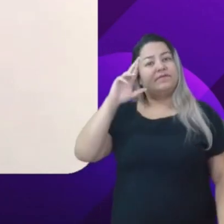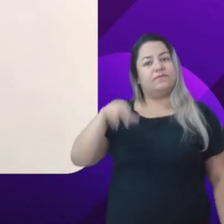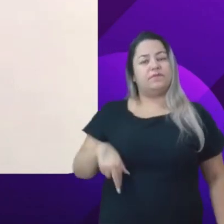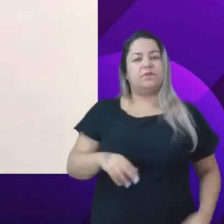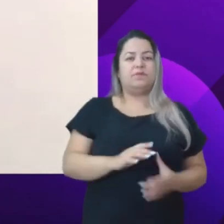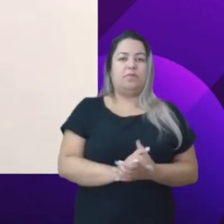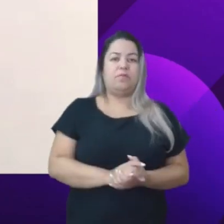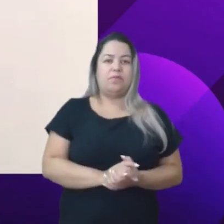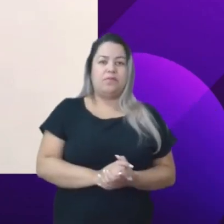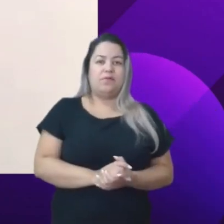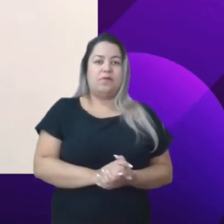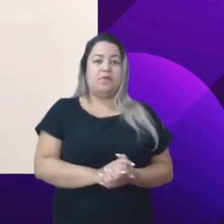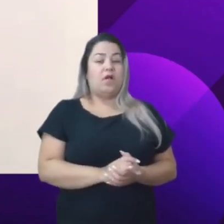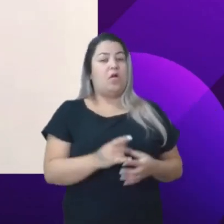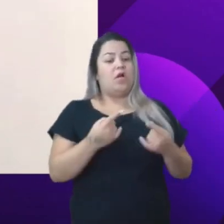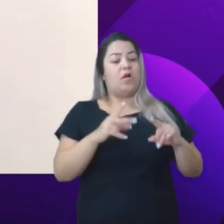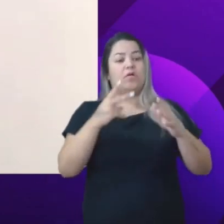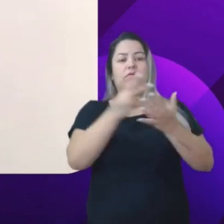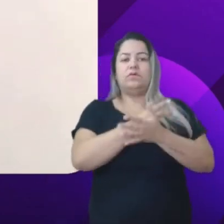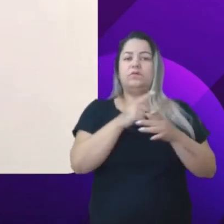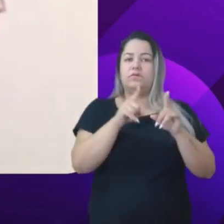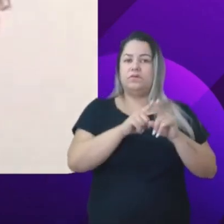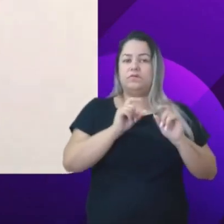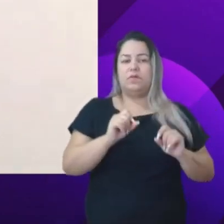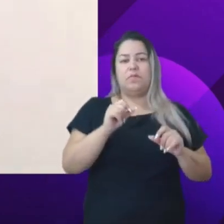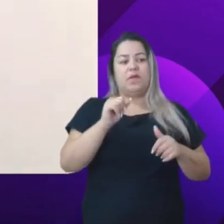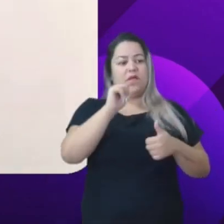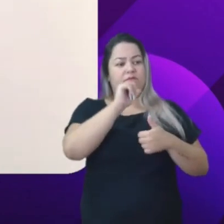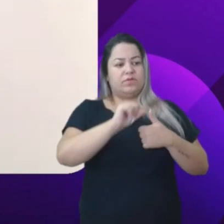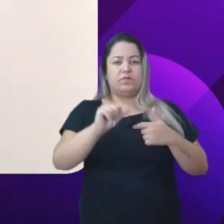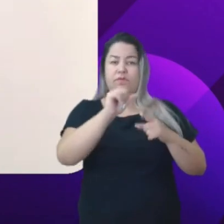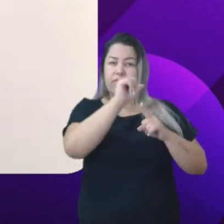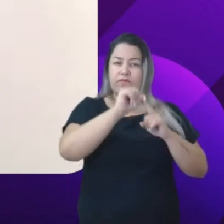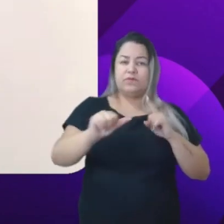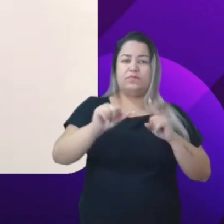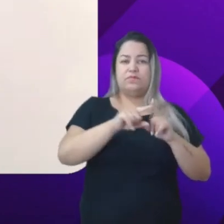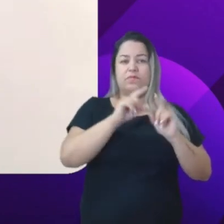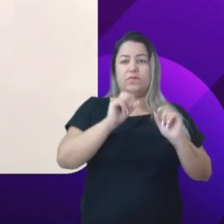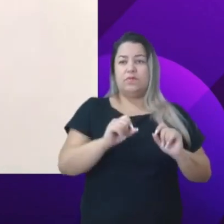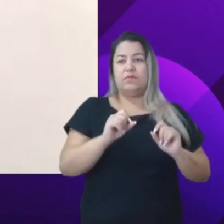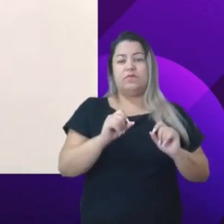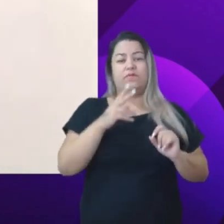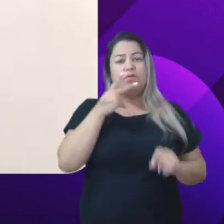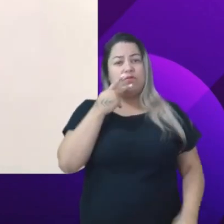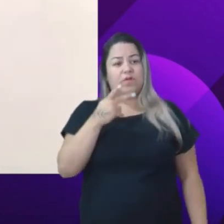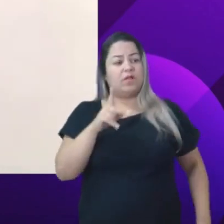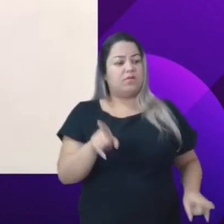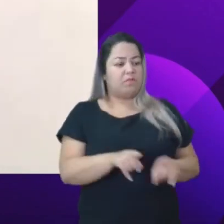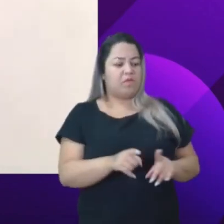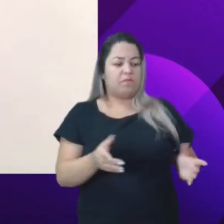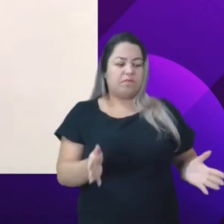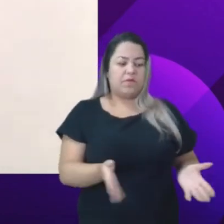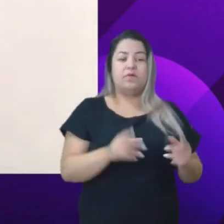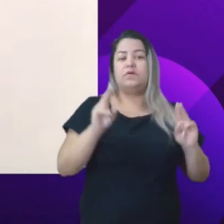isso, né? E aí vem o combate, né, ao combate ao feminicídio dentro da quebrada, da gente dizer a elas, da gente potencializar